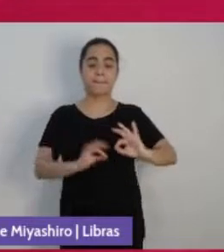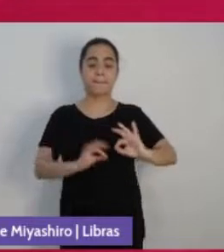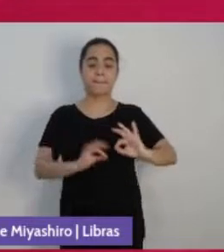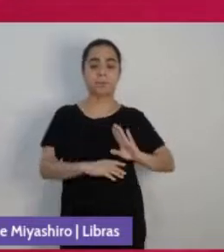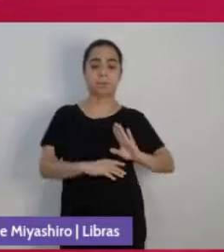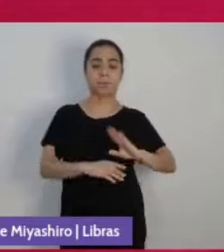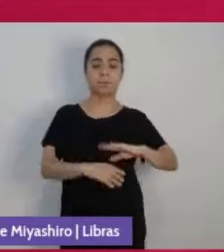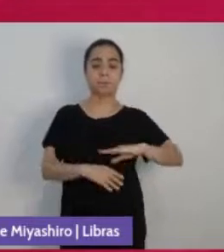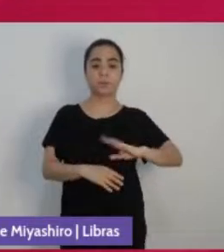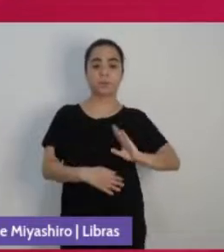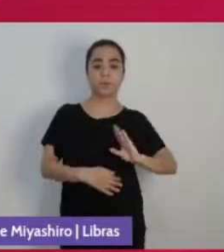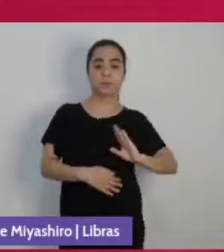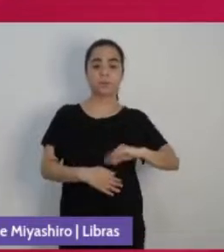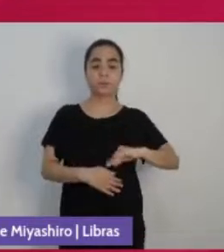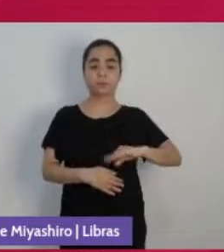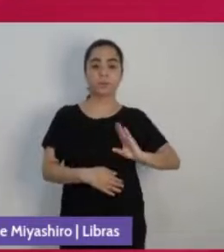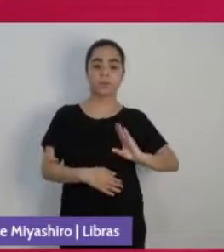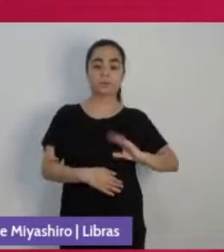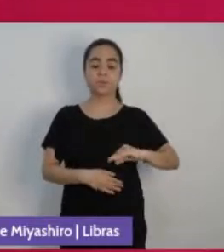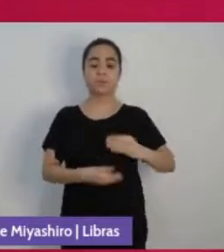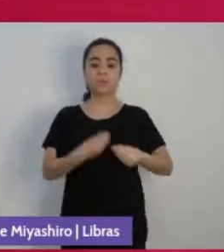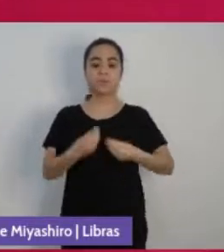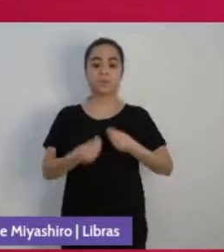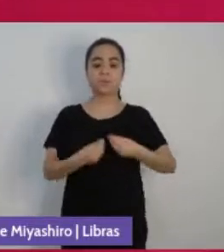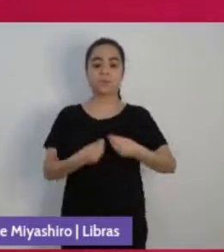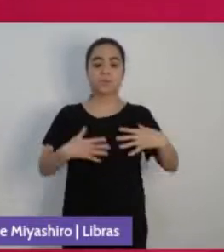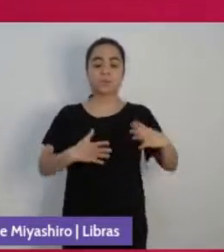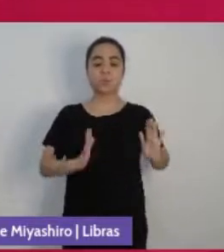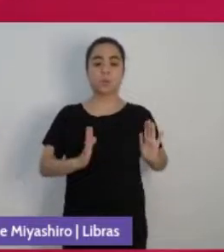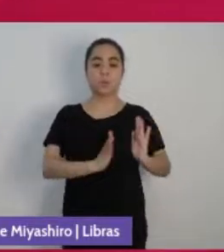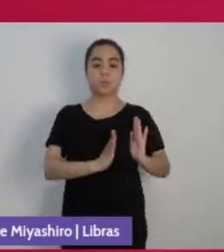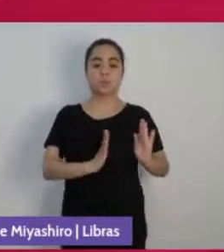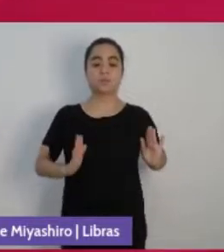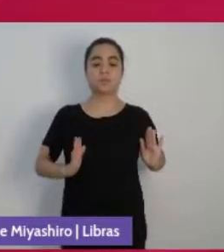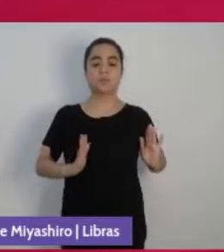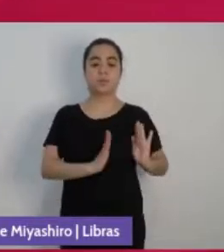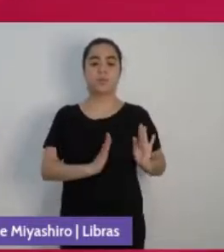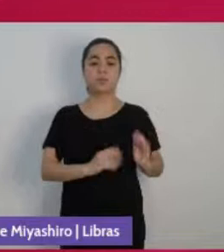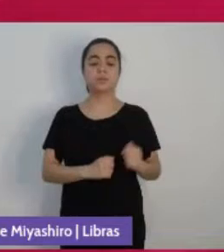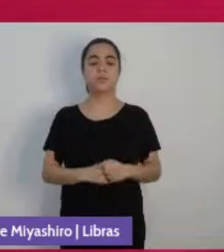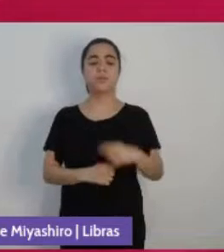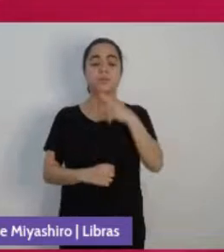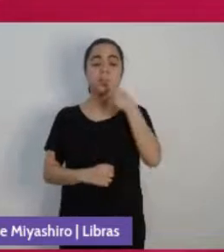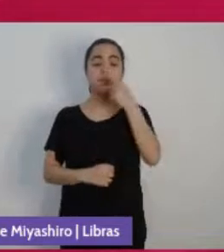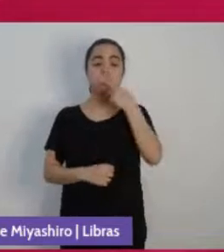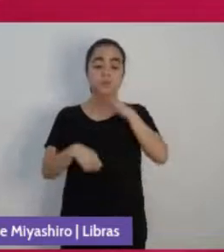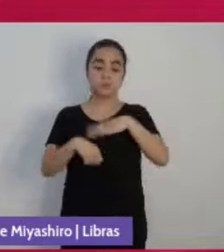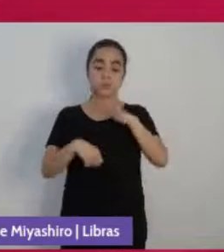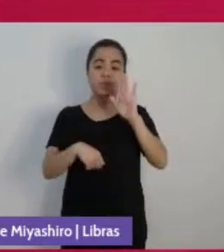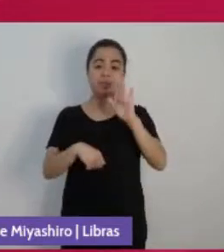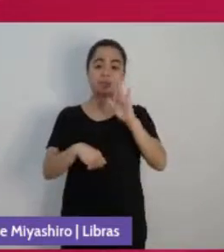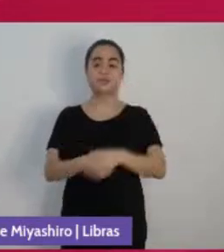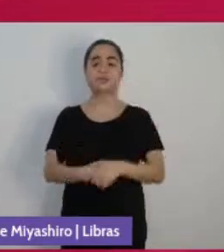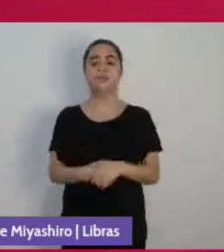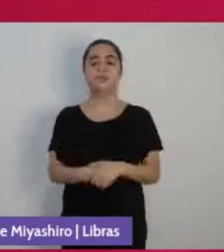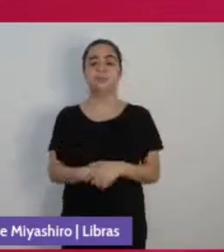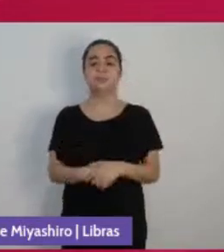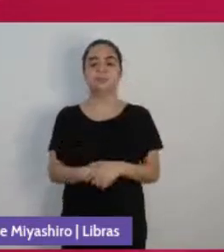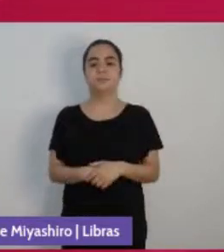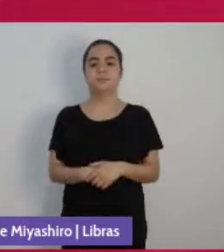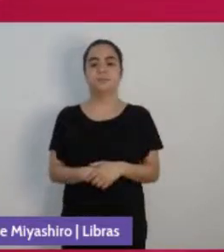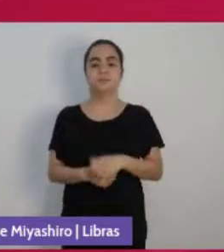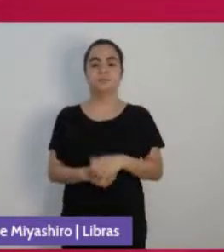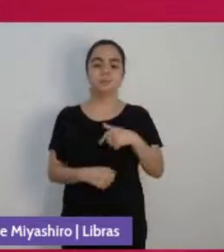de acordo com o biotipo da paciente. E eu falo mais até. Quando eu